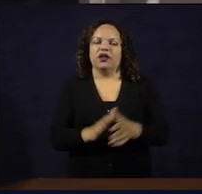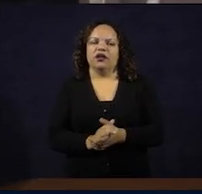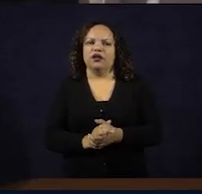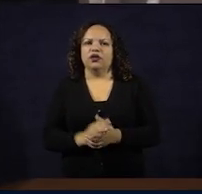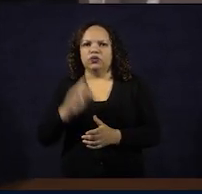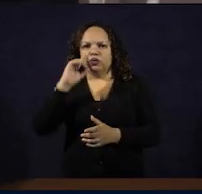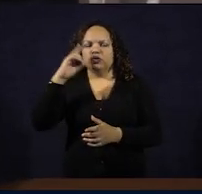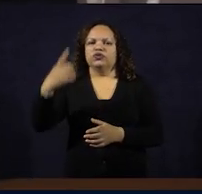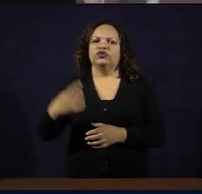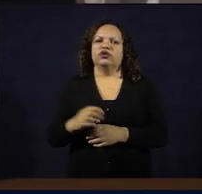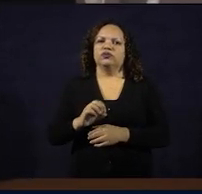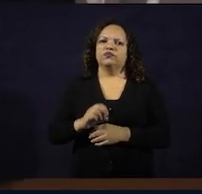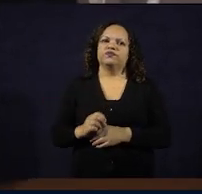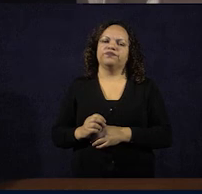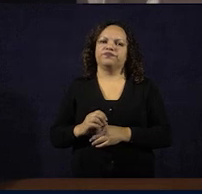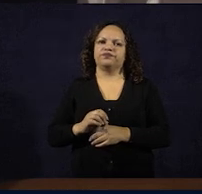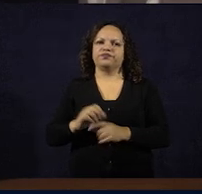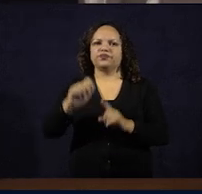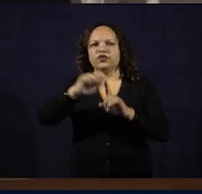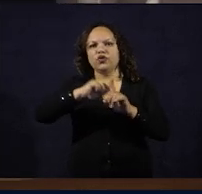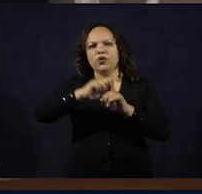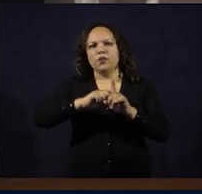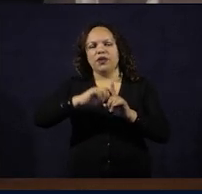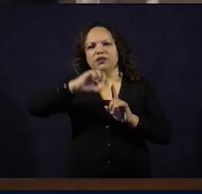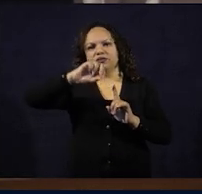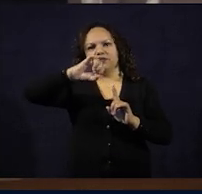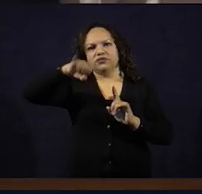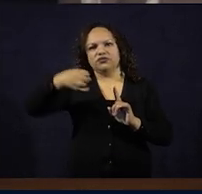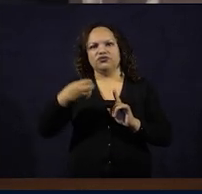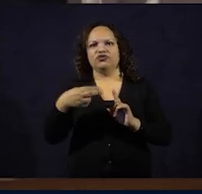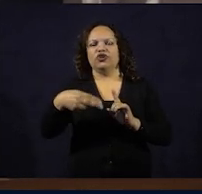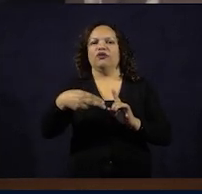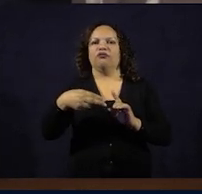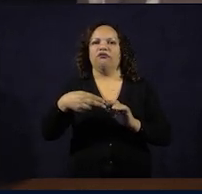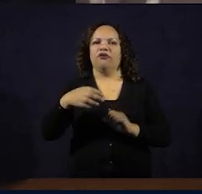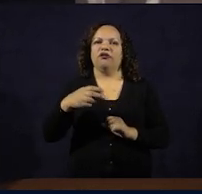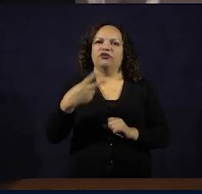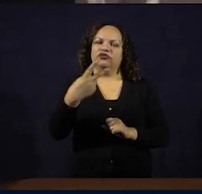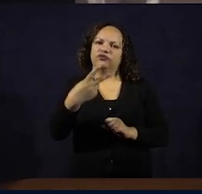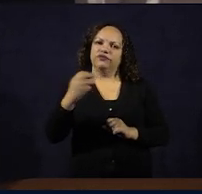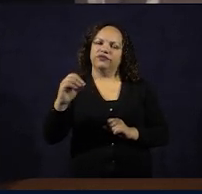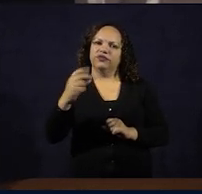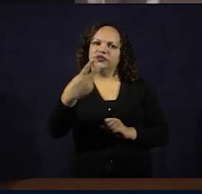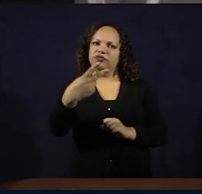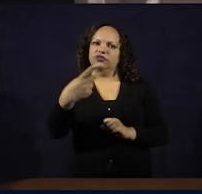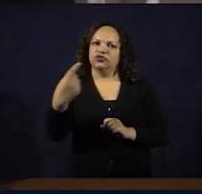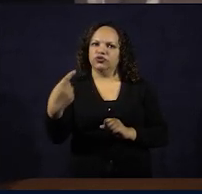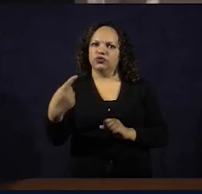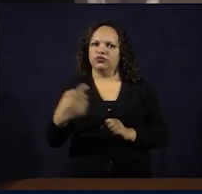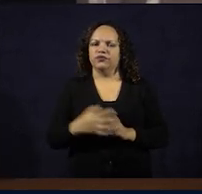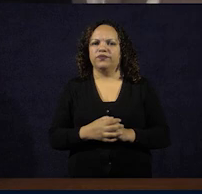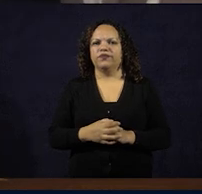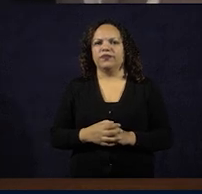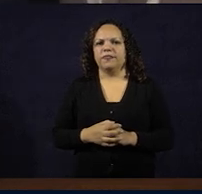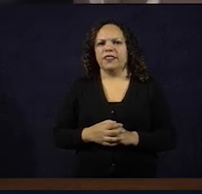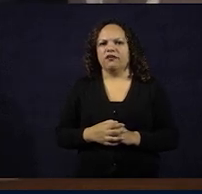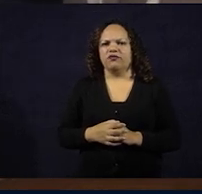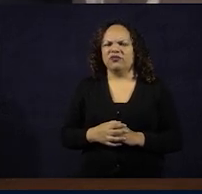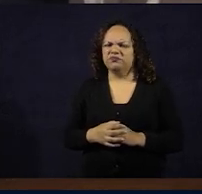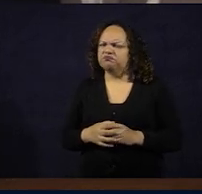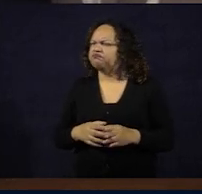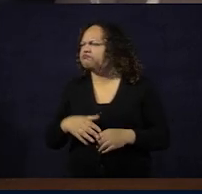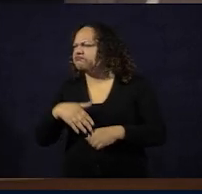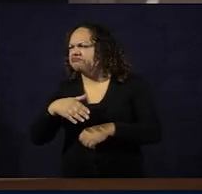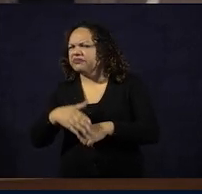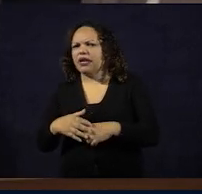operação em janeiro de 21 então foram três anos mastigando um pouco isso a história